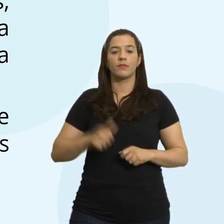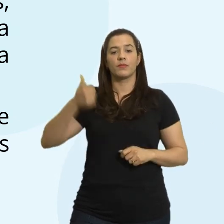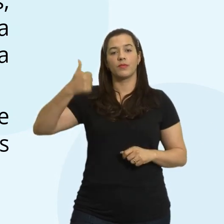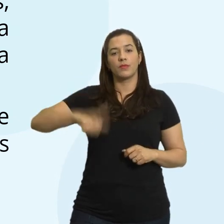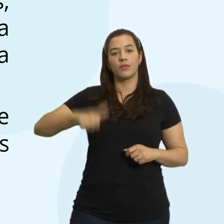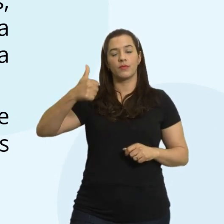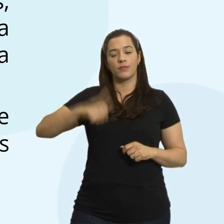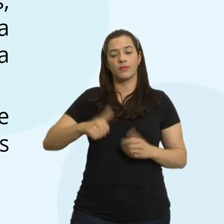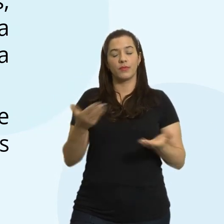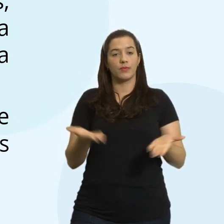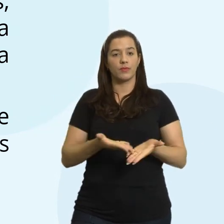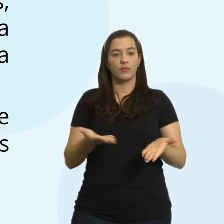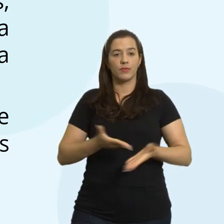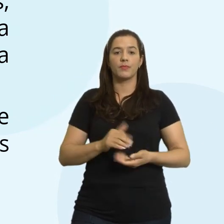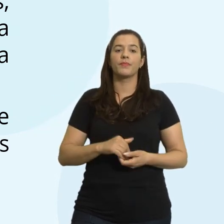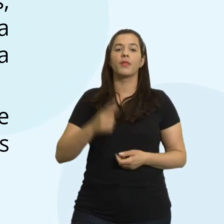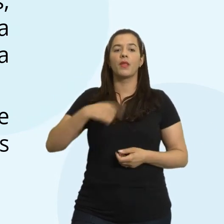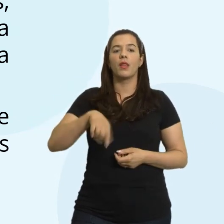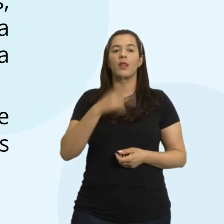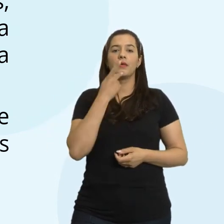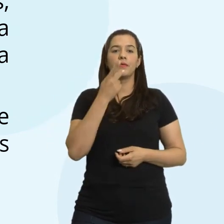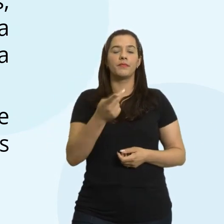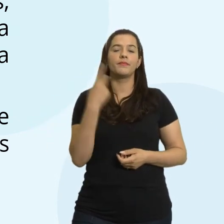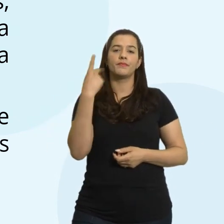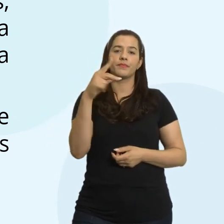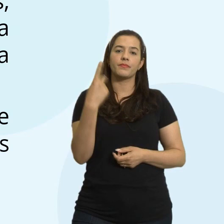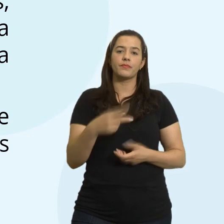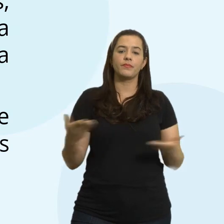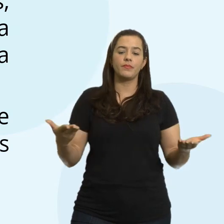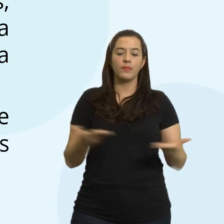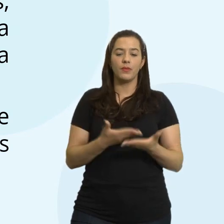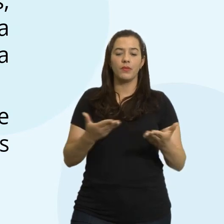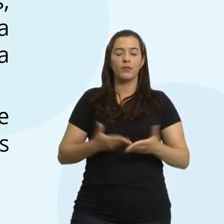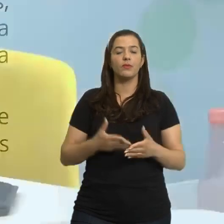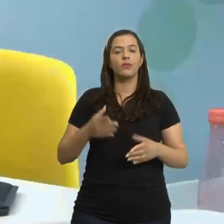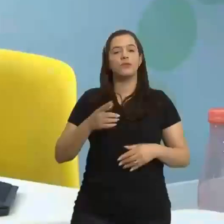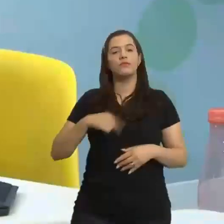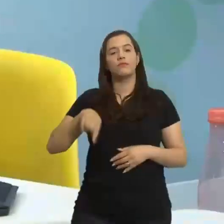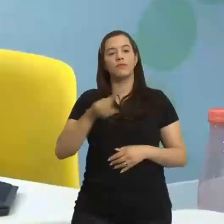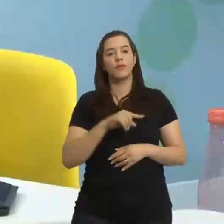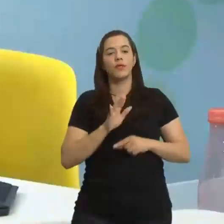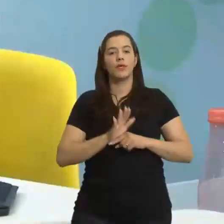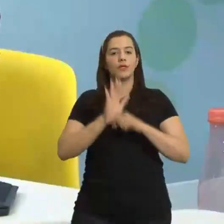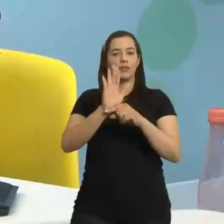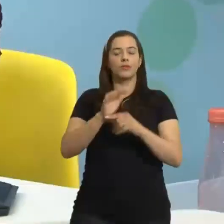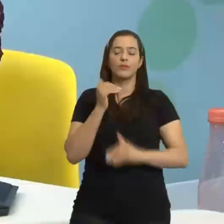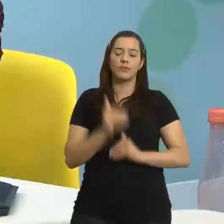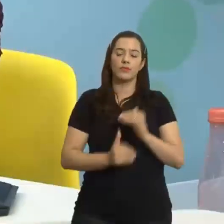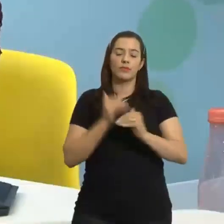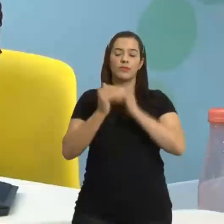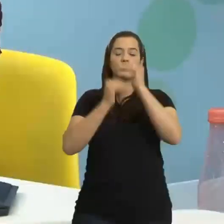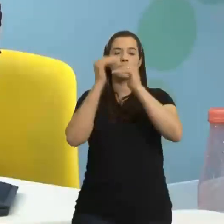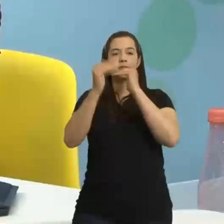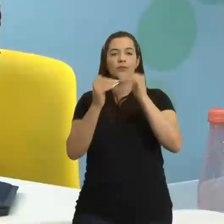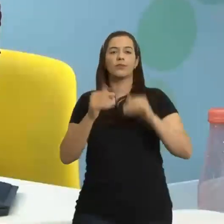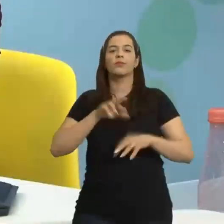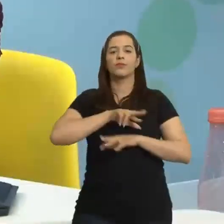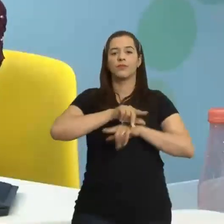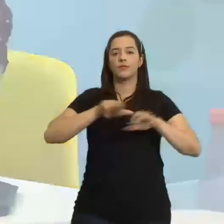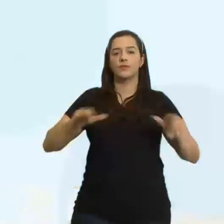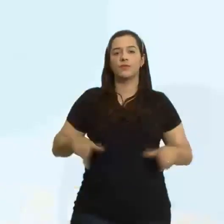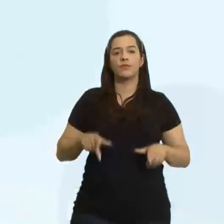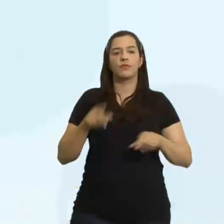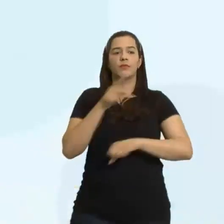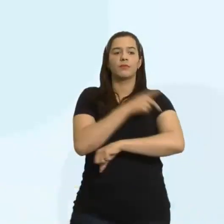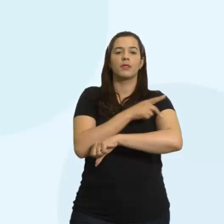formação de hoje, que fala em que medida a formação de hoje contribui para o desenvolvimento das práticas pedagógicas